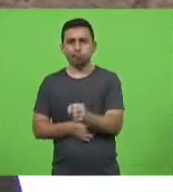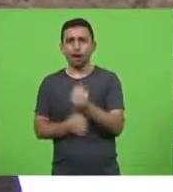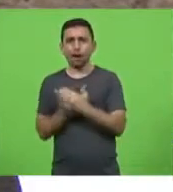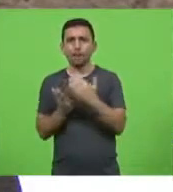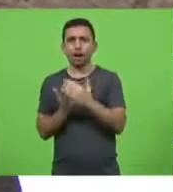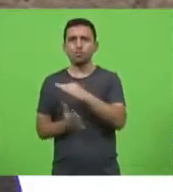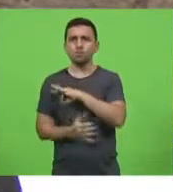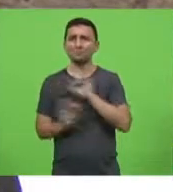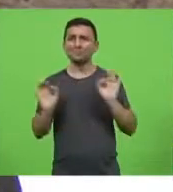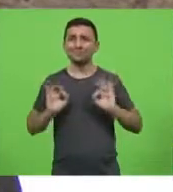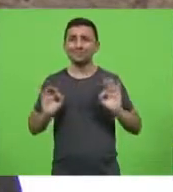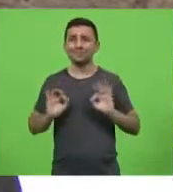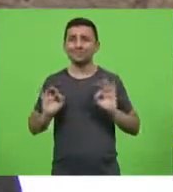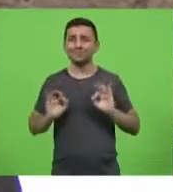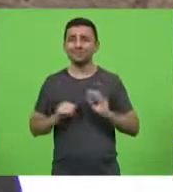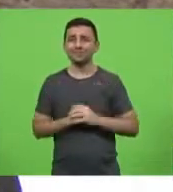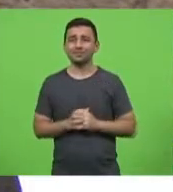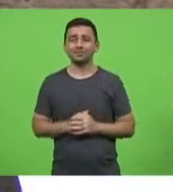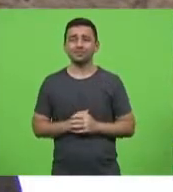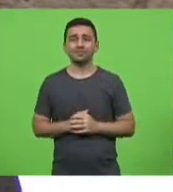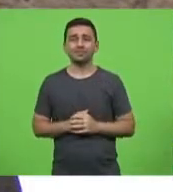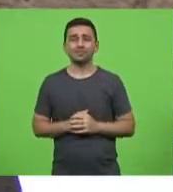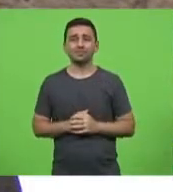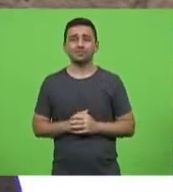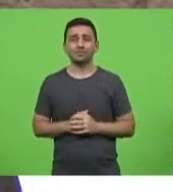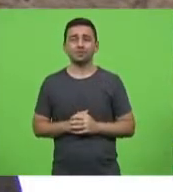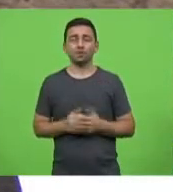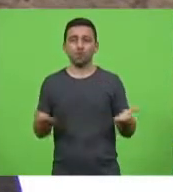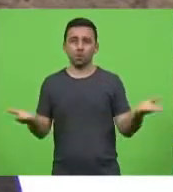Corpo de Bombeiros. E hoje nós temos em torno de